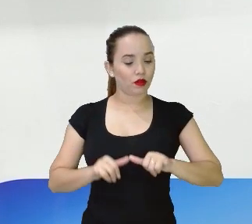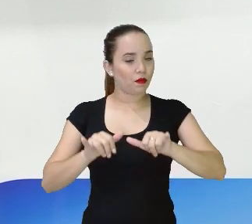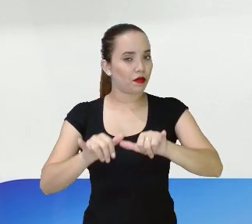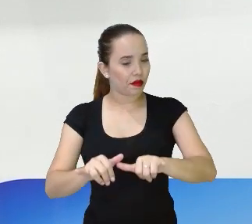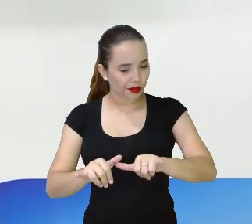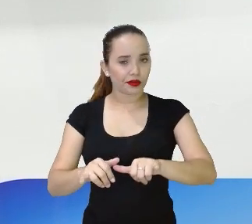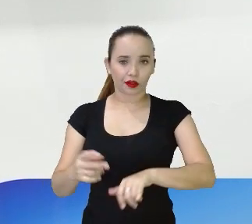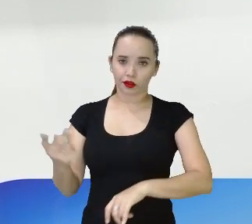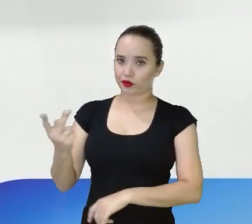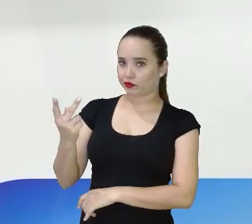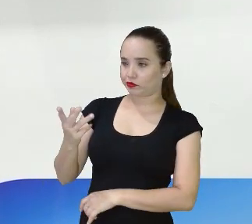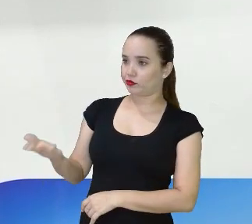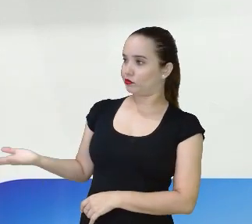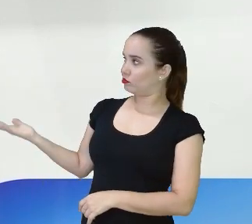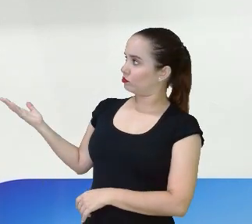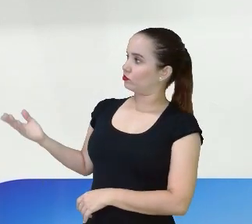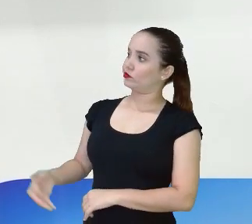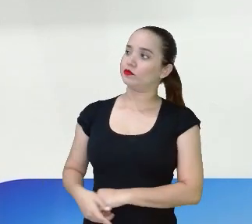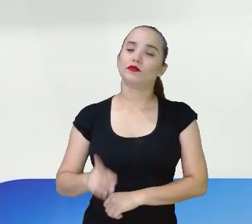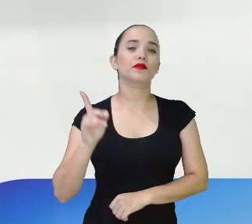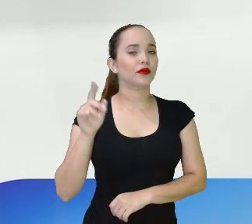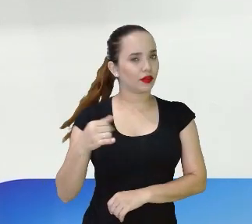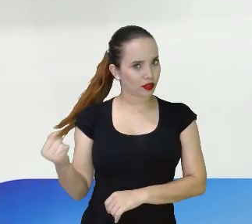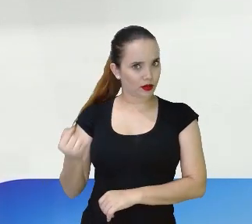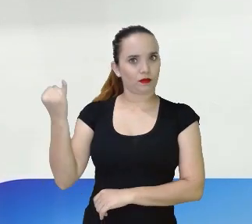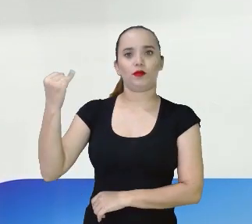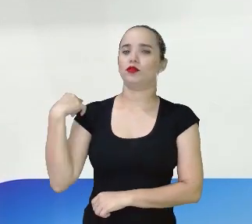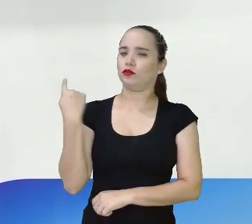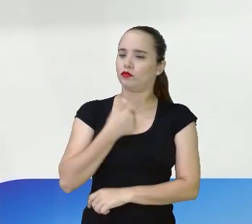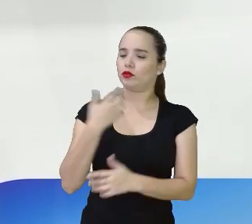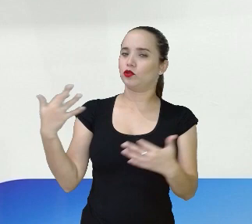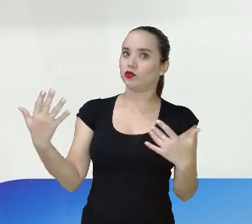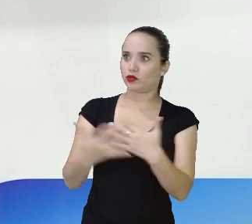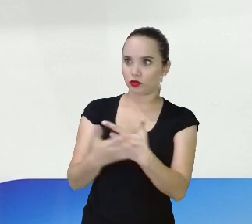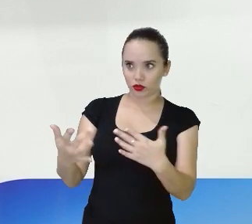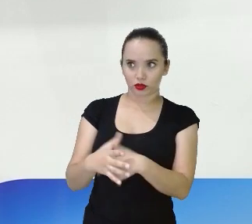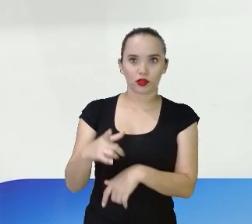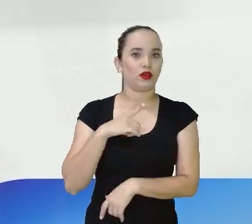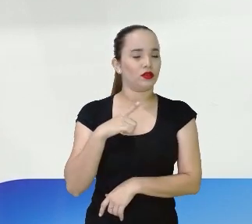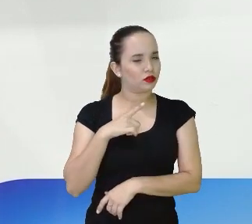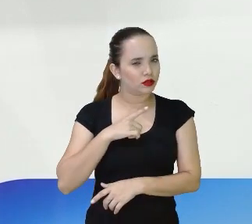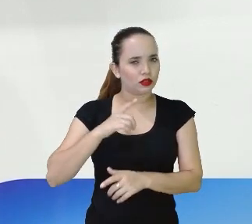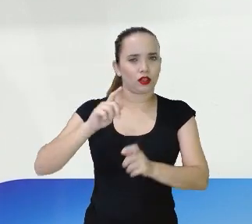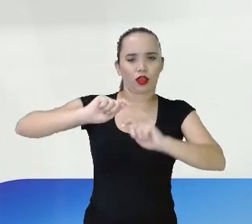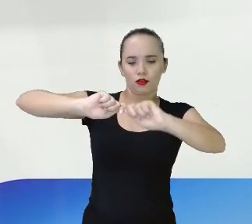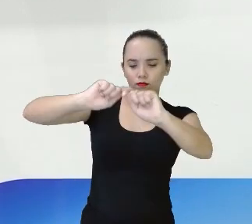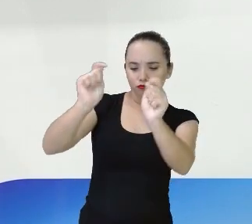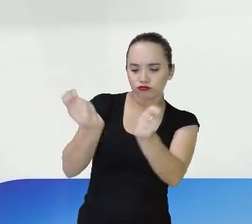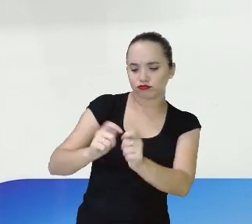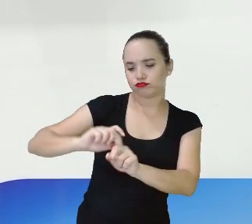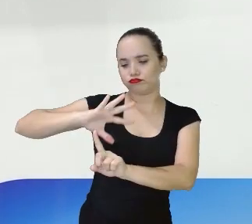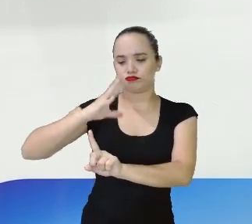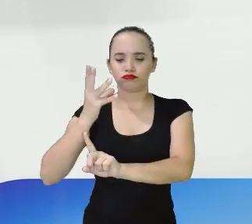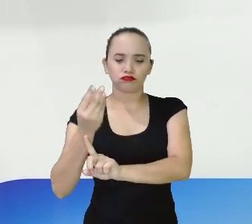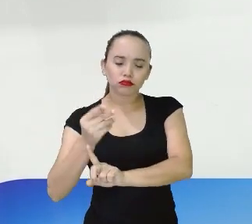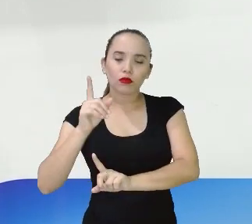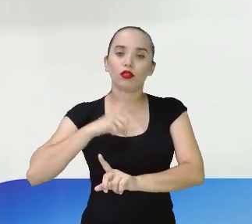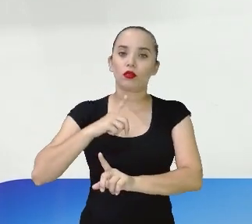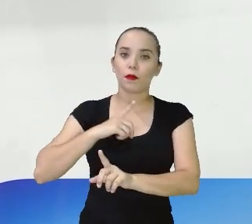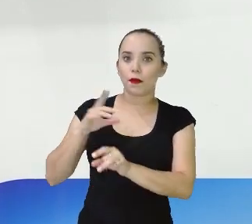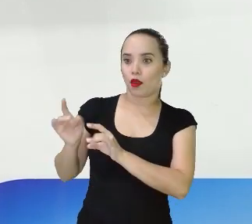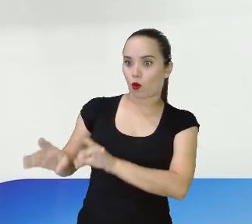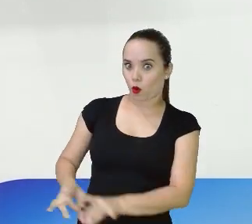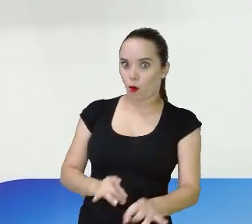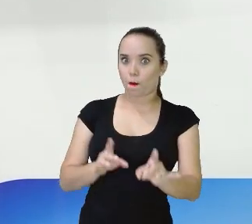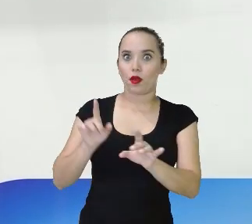que é um mercado importante para a nossa cidade. Tem bastante artesanato, o comércio lá é intenso e também